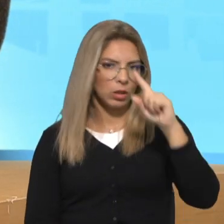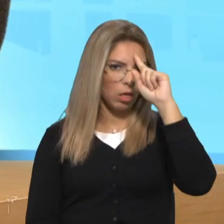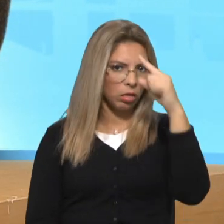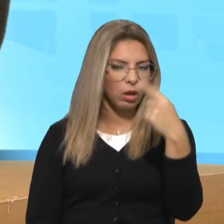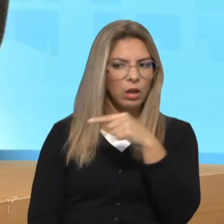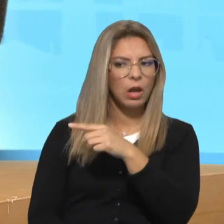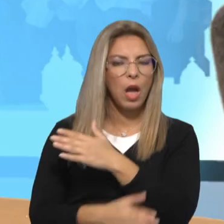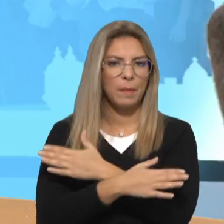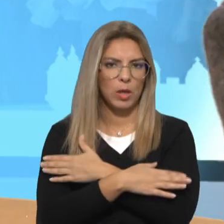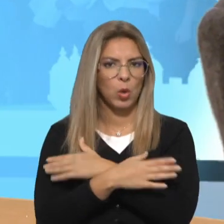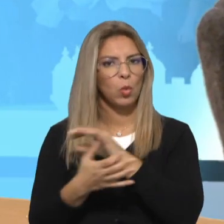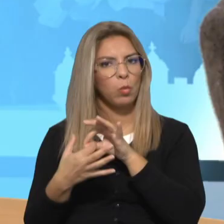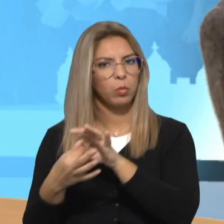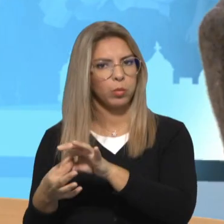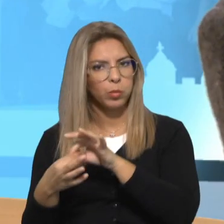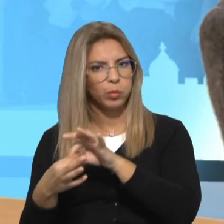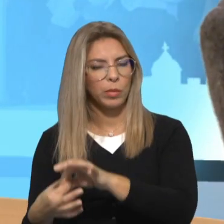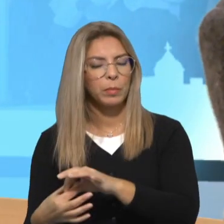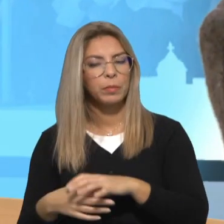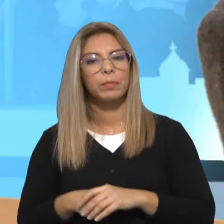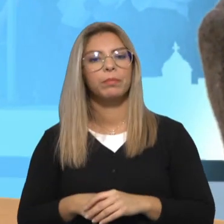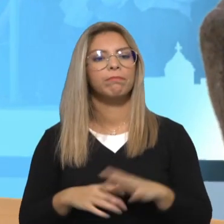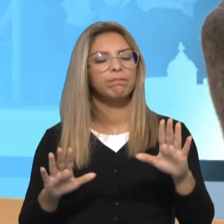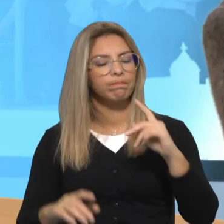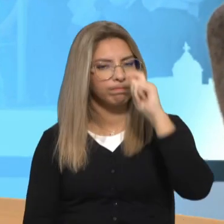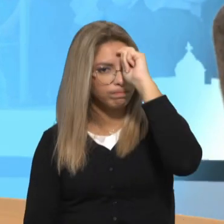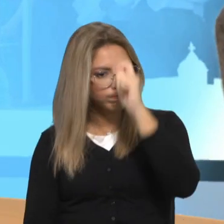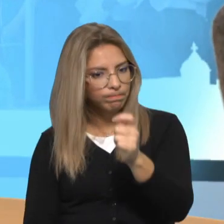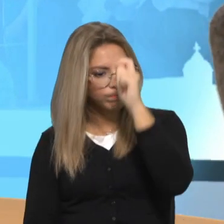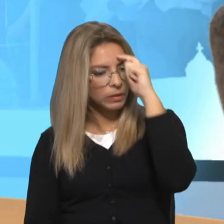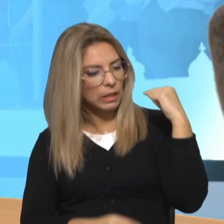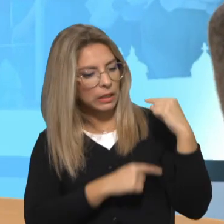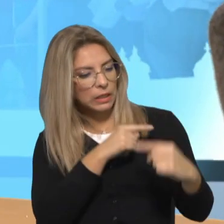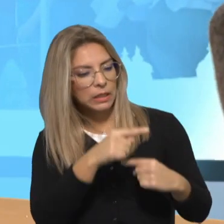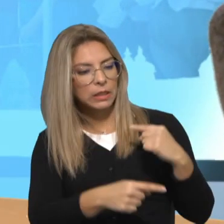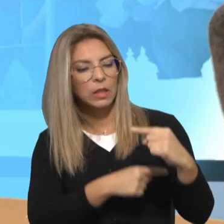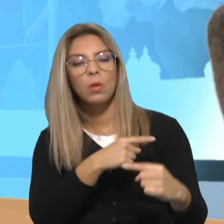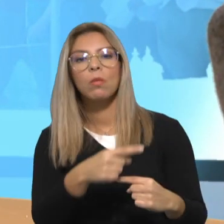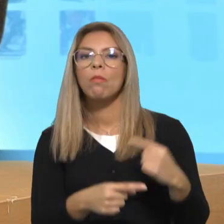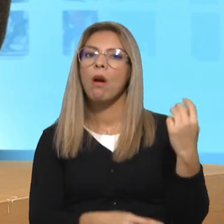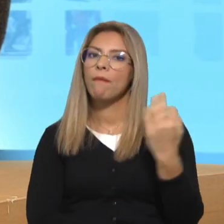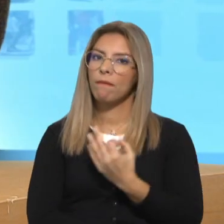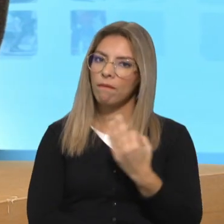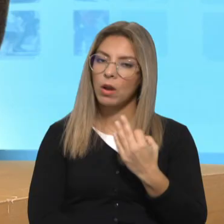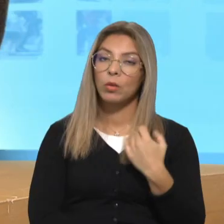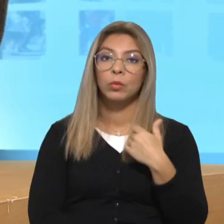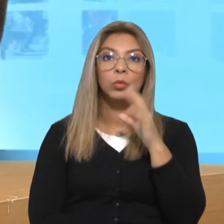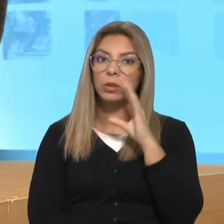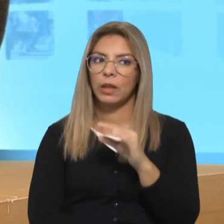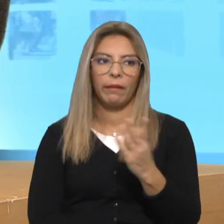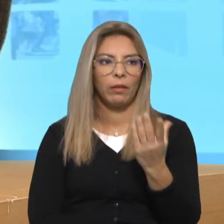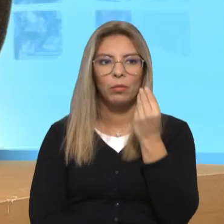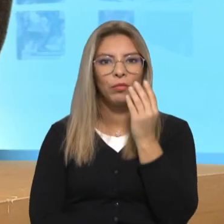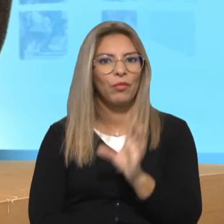facto o respeitar a tradição e o valorizar a tradição, muito mais do que, e eu nem sei discutir essas